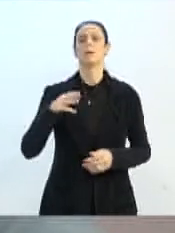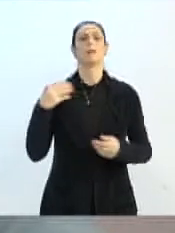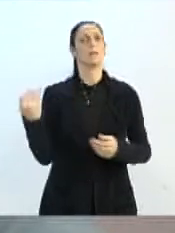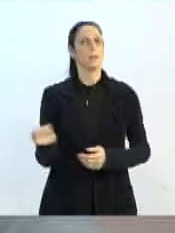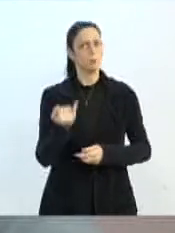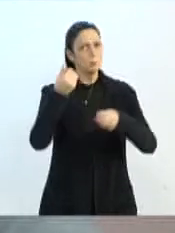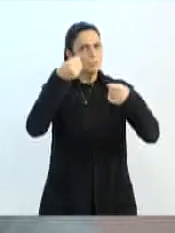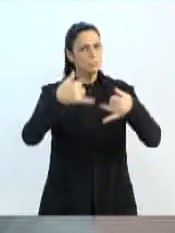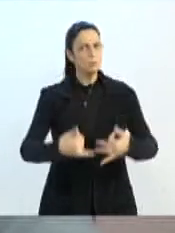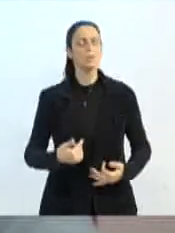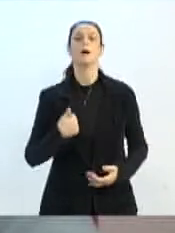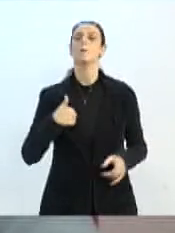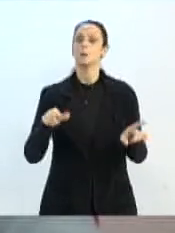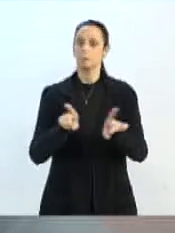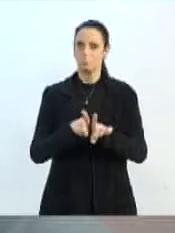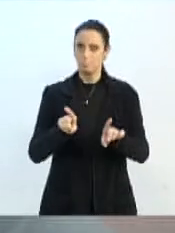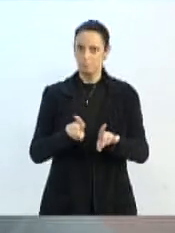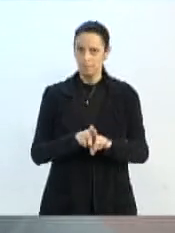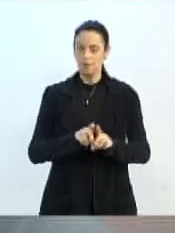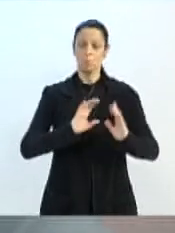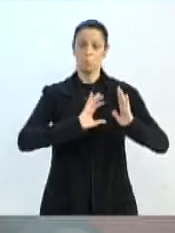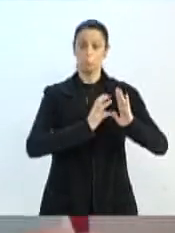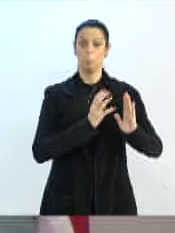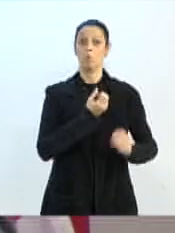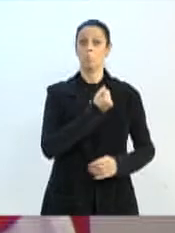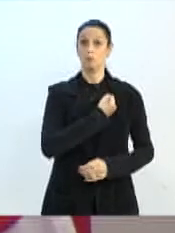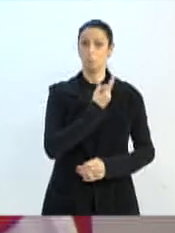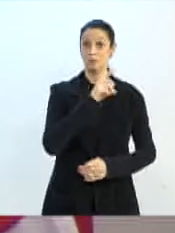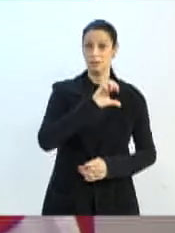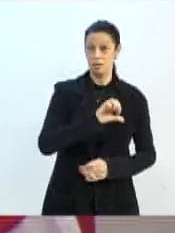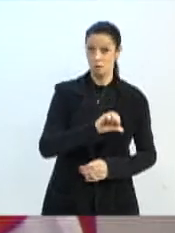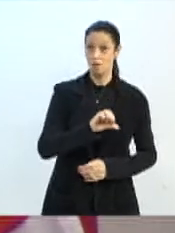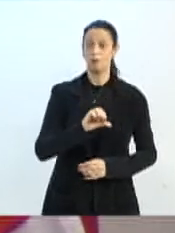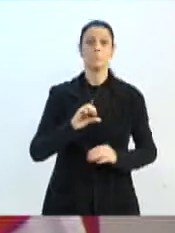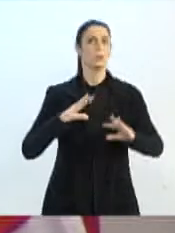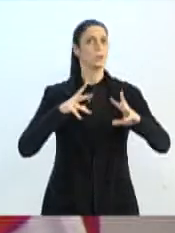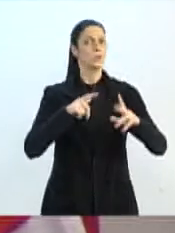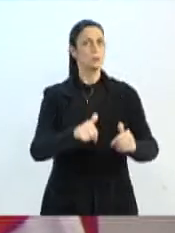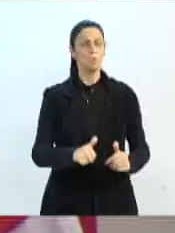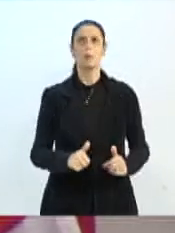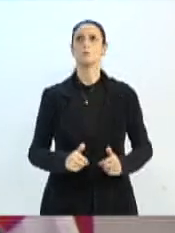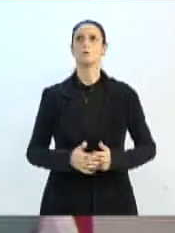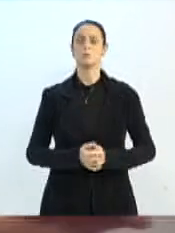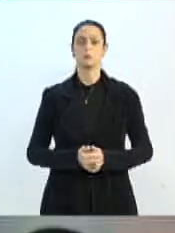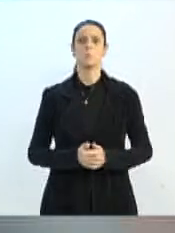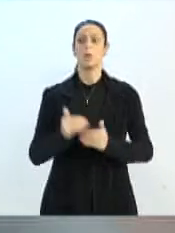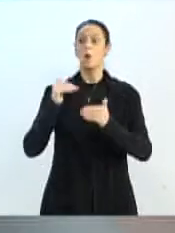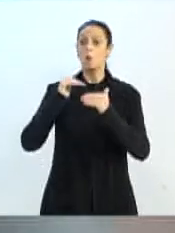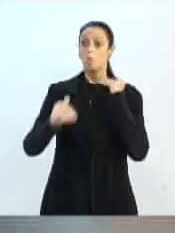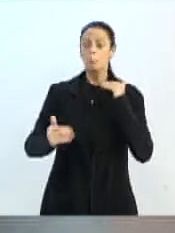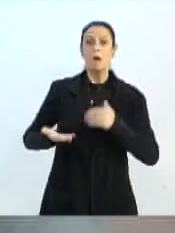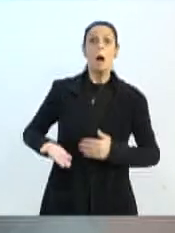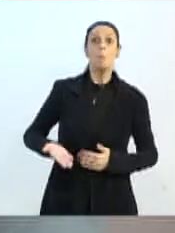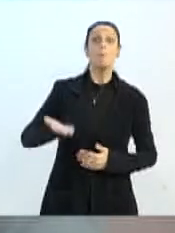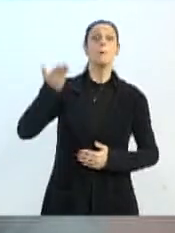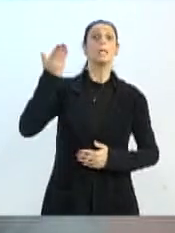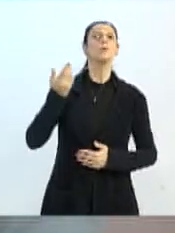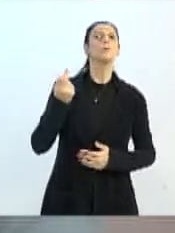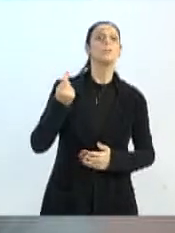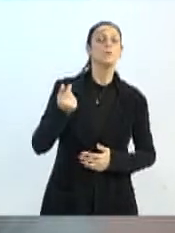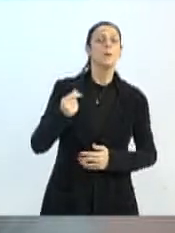eu também, né, tanto o nosso Podemos de Blumenau, também foi totalmente a favor contra esse aumento do fundo